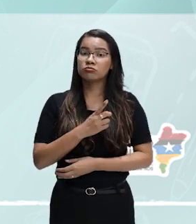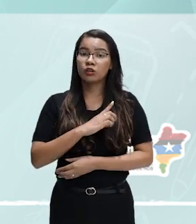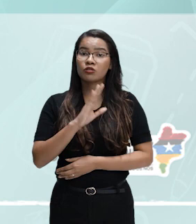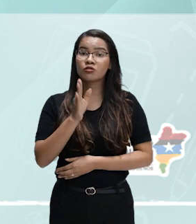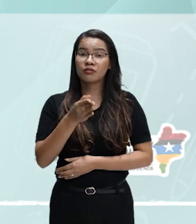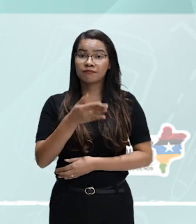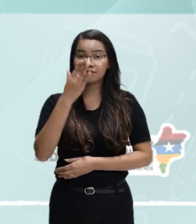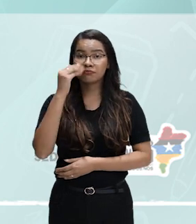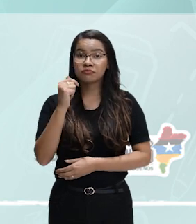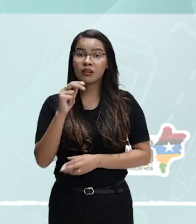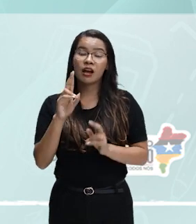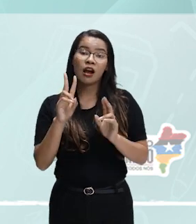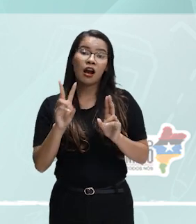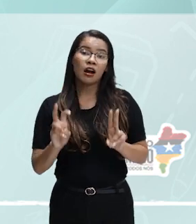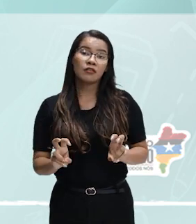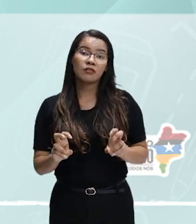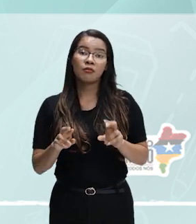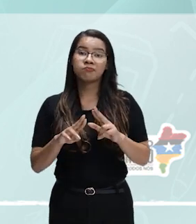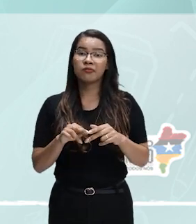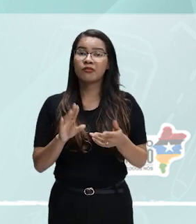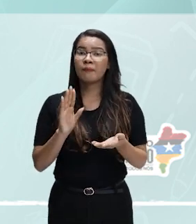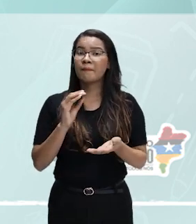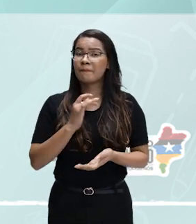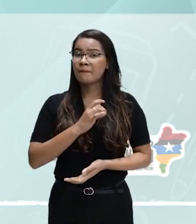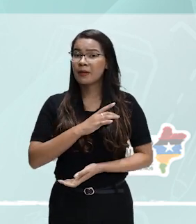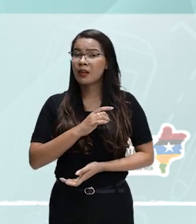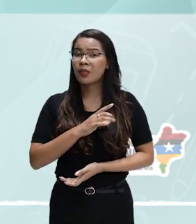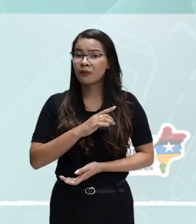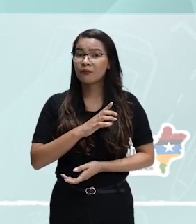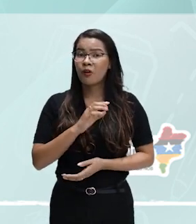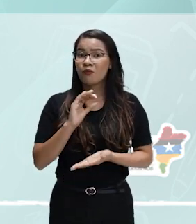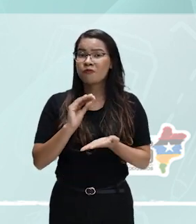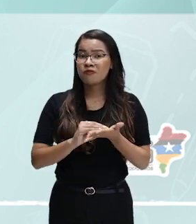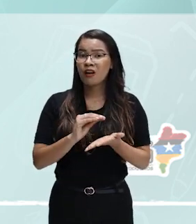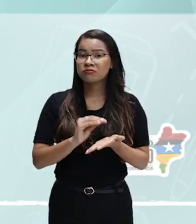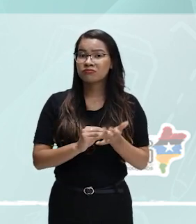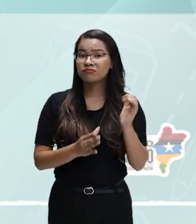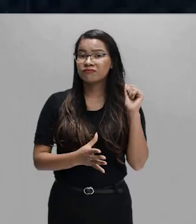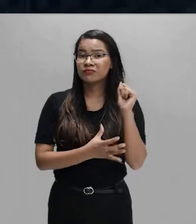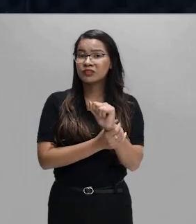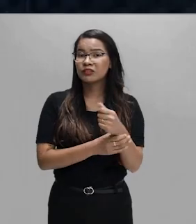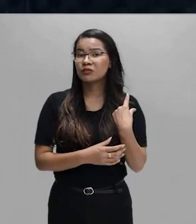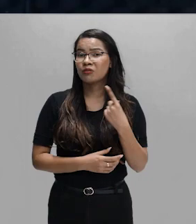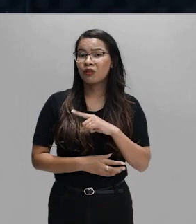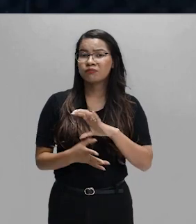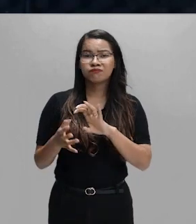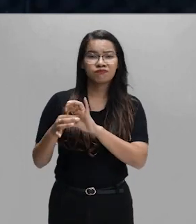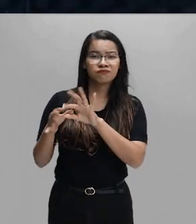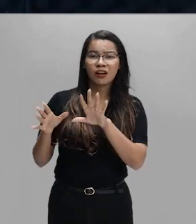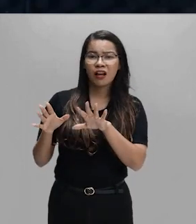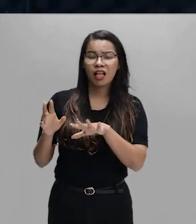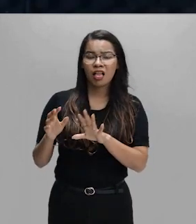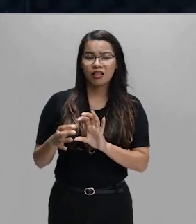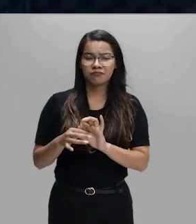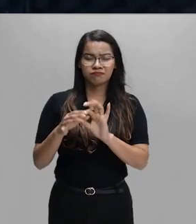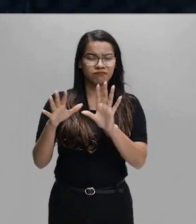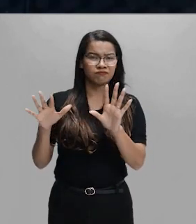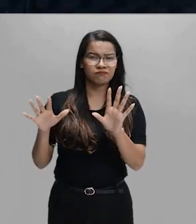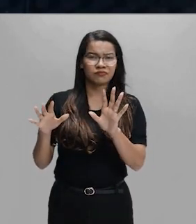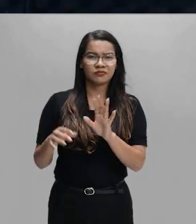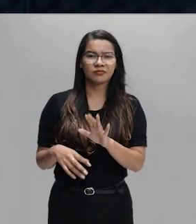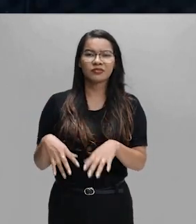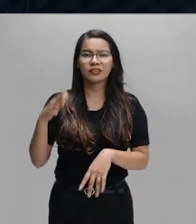vezes, pelo medo, né, pela insegurança, a gente acaba abrindo mão, inclusive, da nossa própria liberdade.